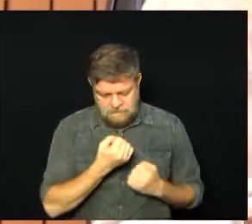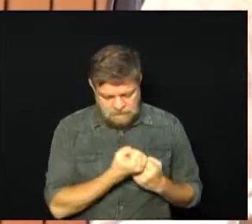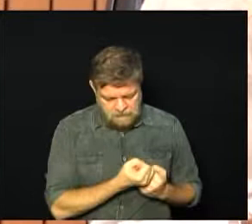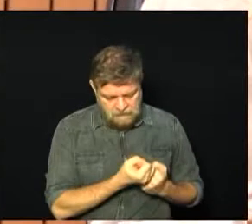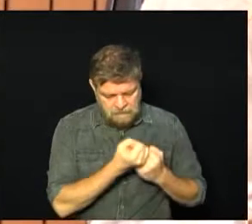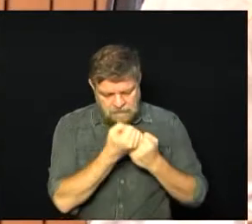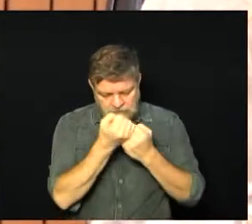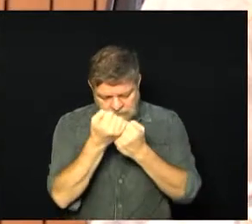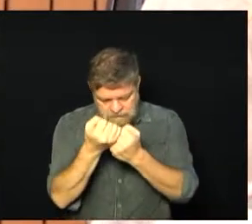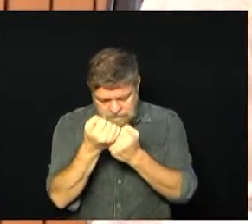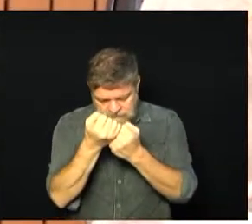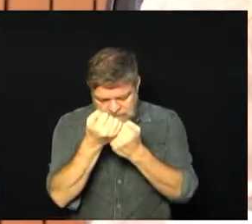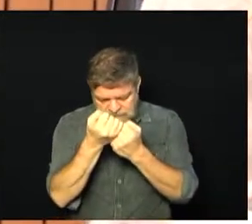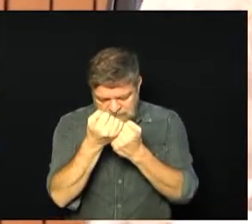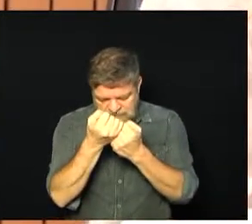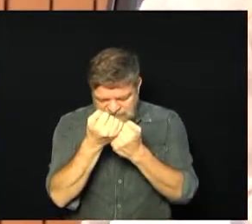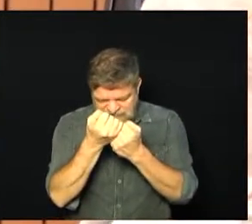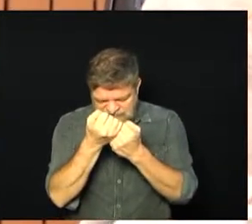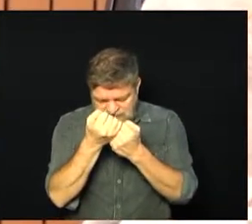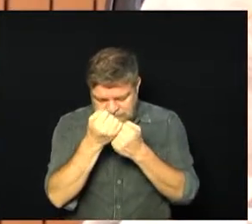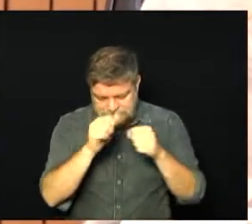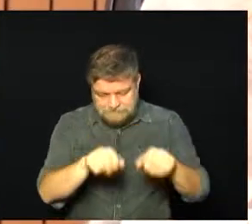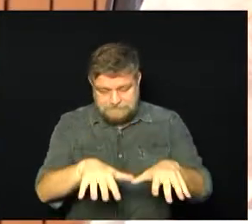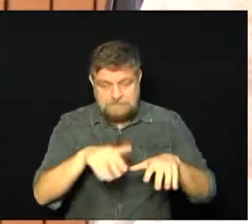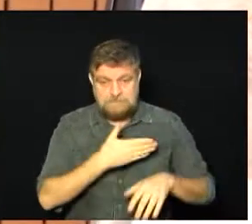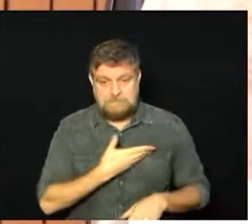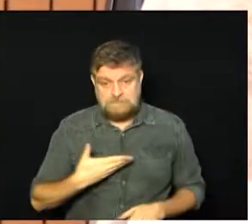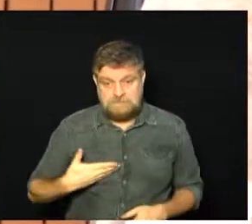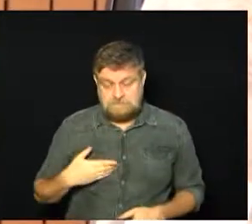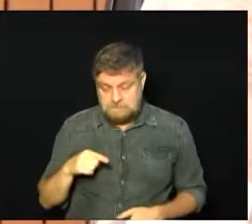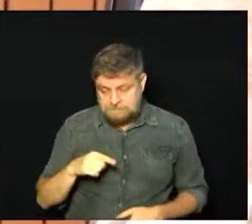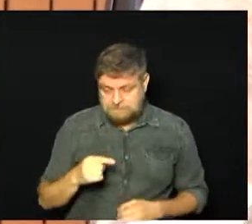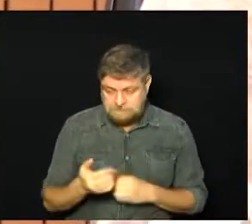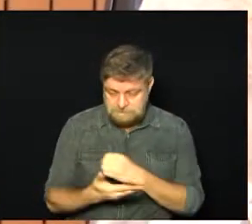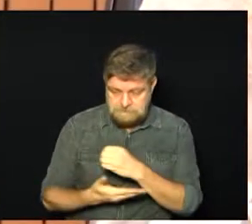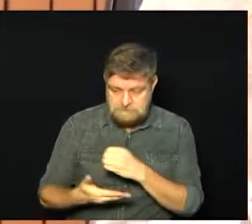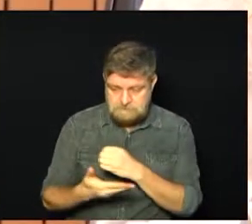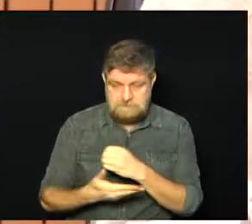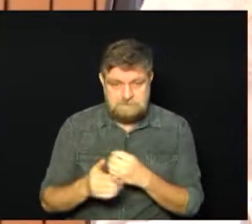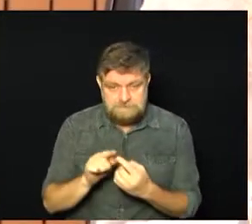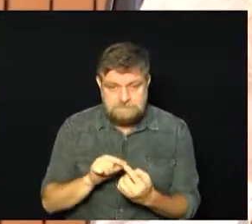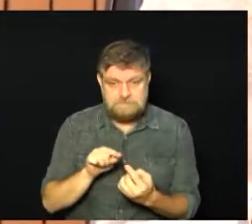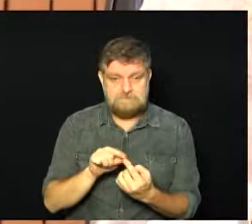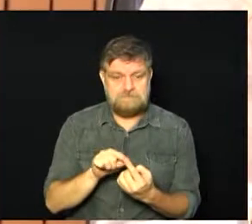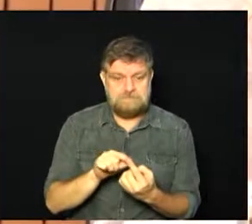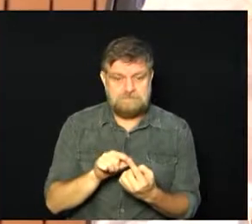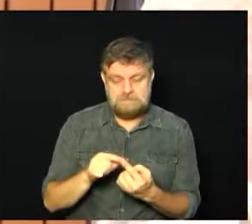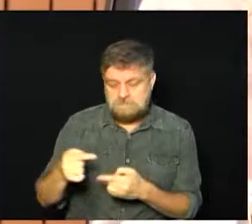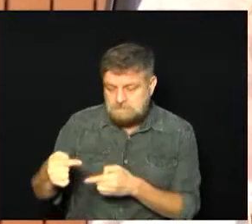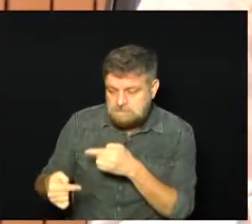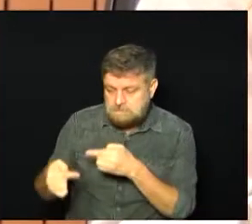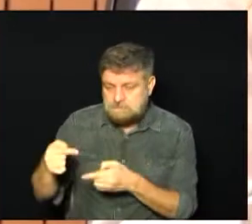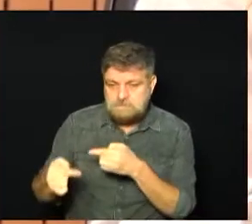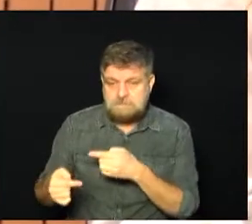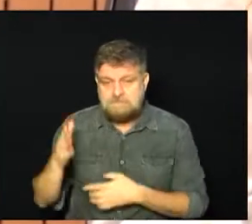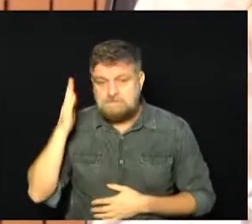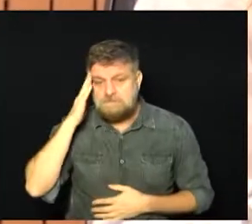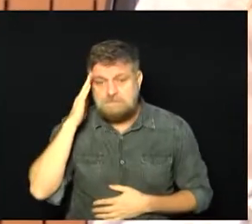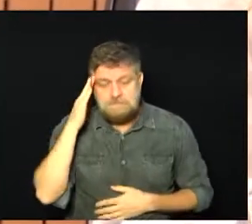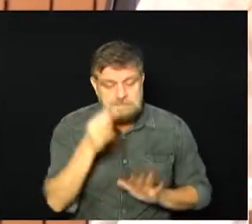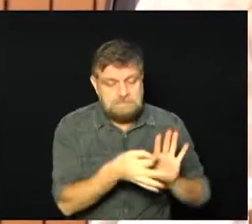Então, essa audiência pública tem esse condão, né, discutir e, obviamente, colher